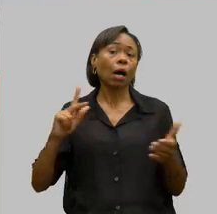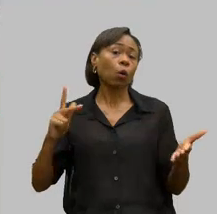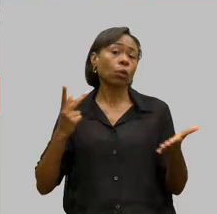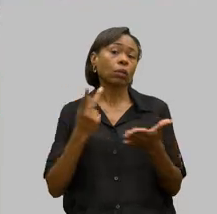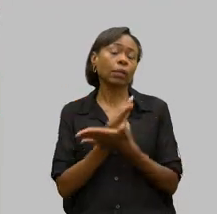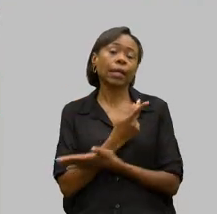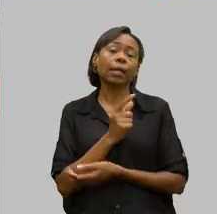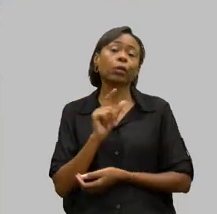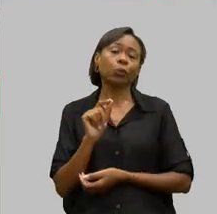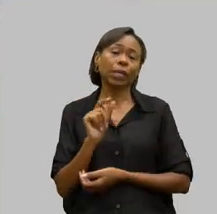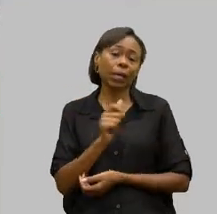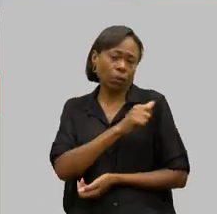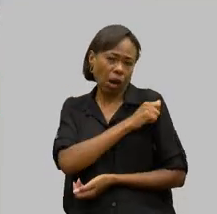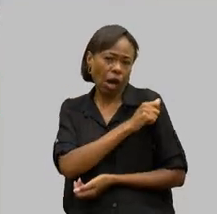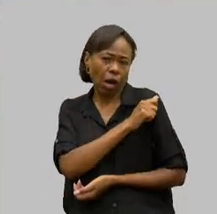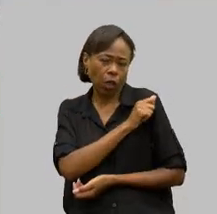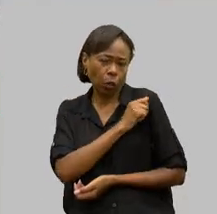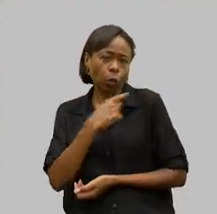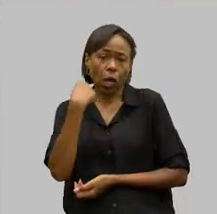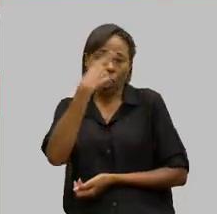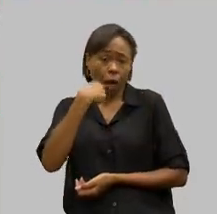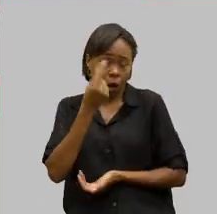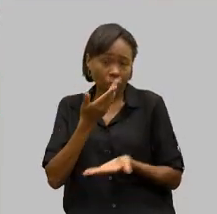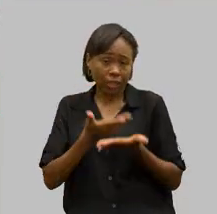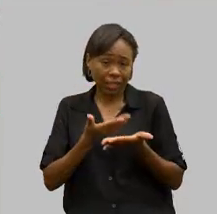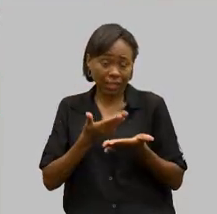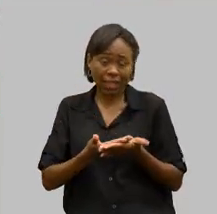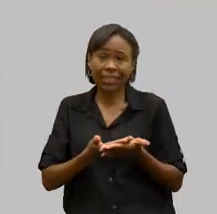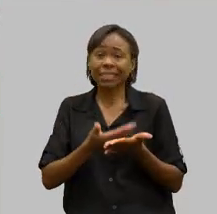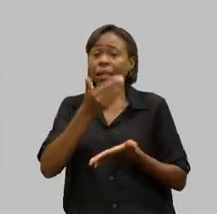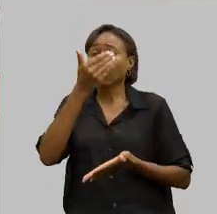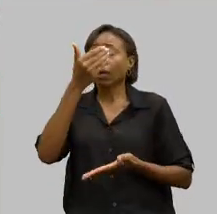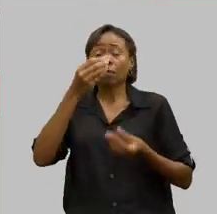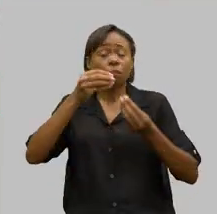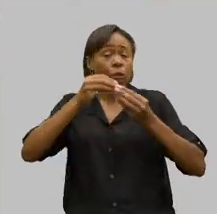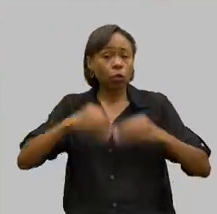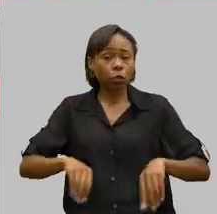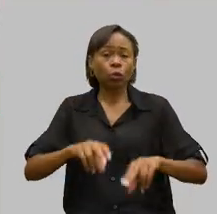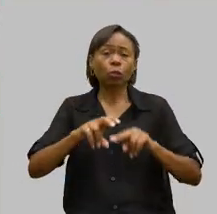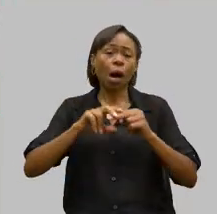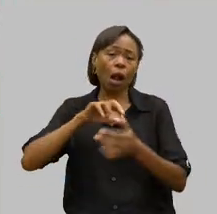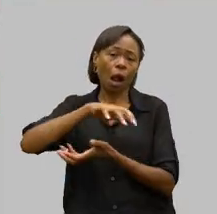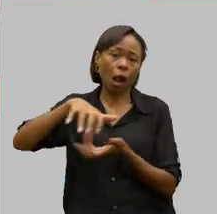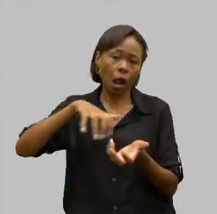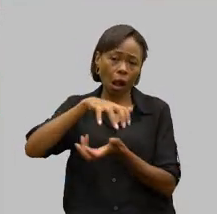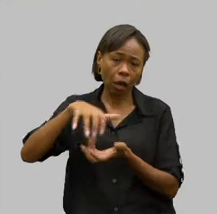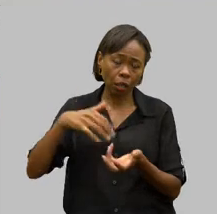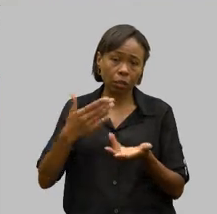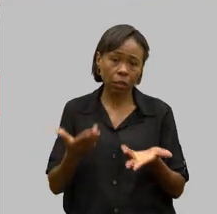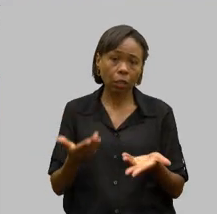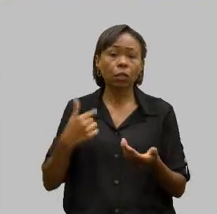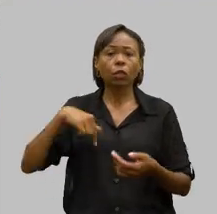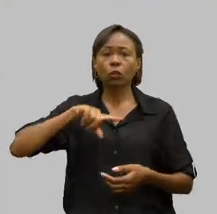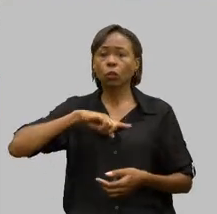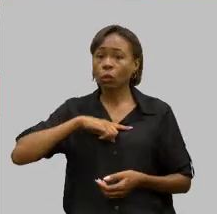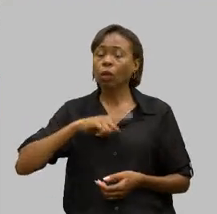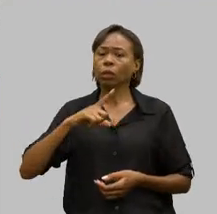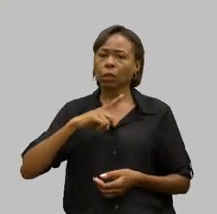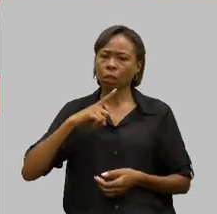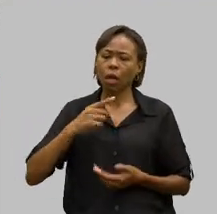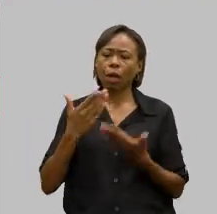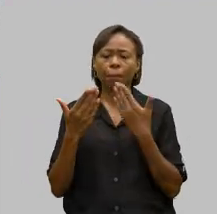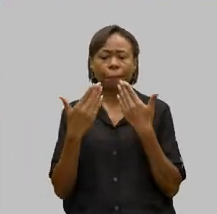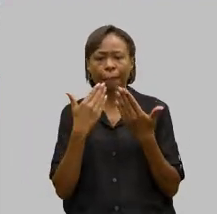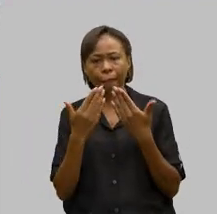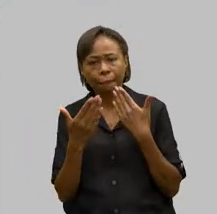horária do estudante por algumas vezes irreparáveis. Nós estamos abertos ao diálogo, nós estamos sempre tentando